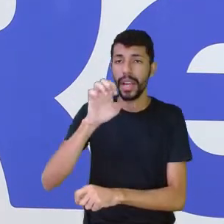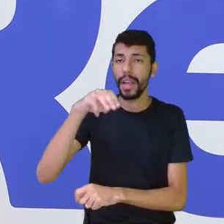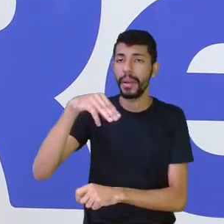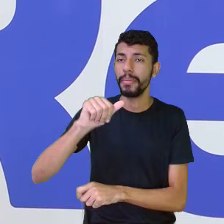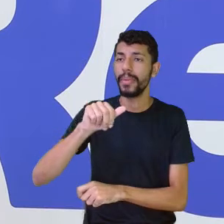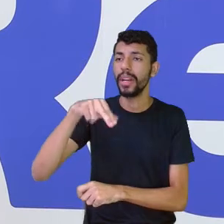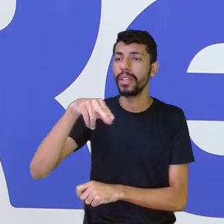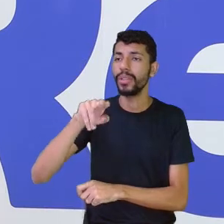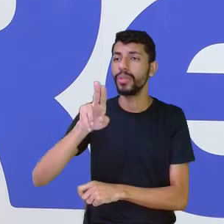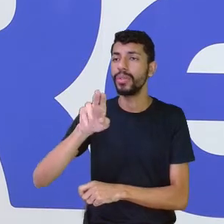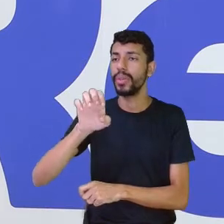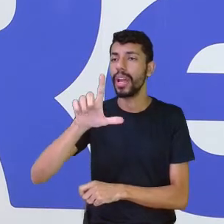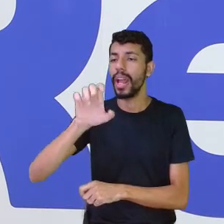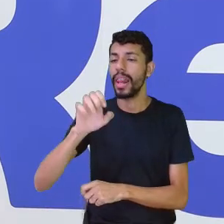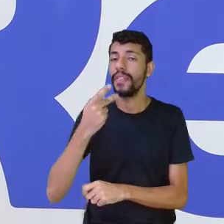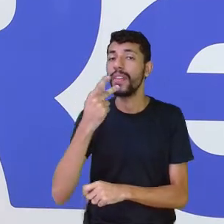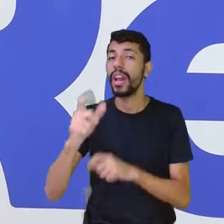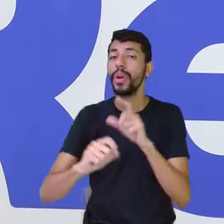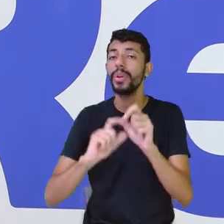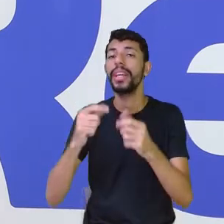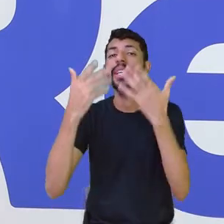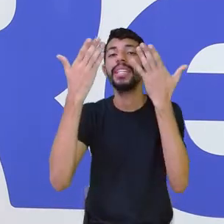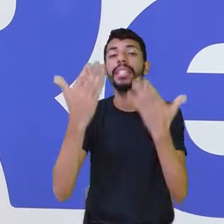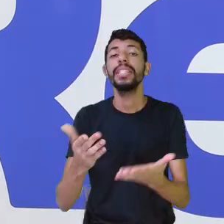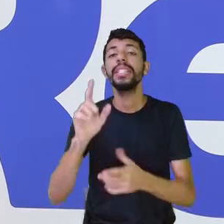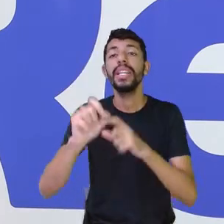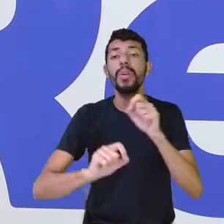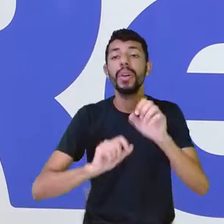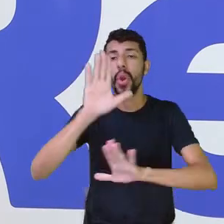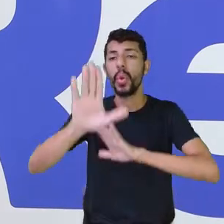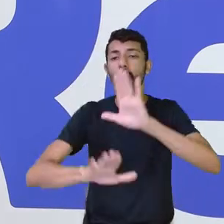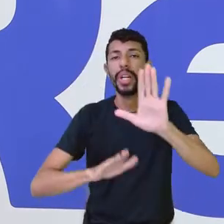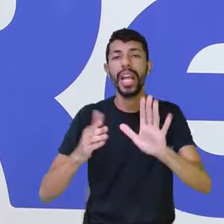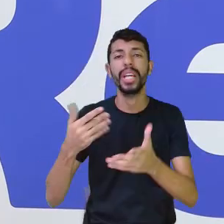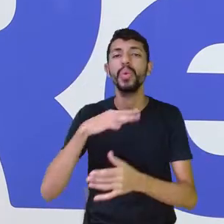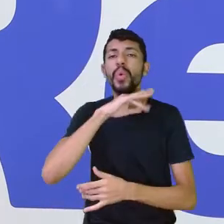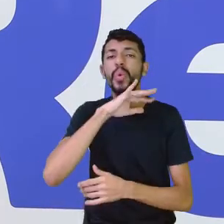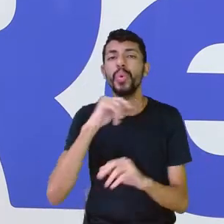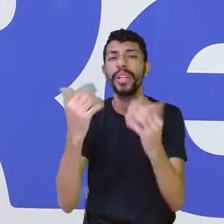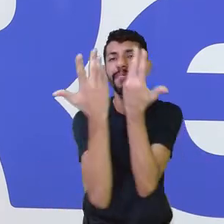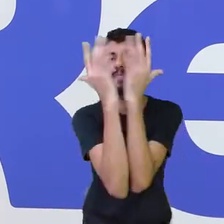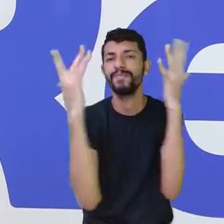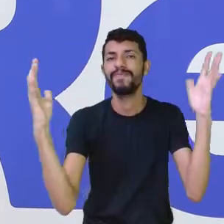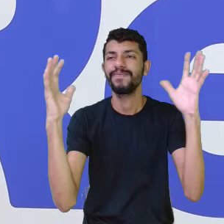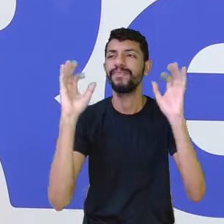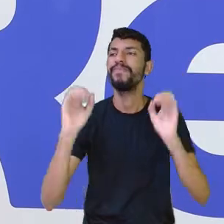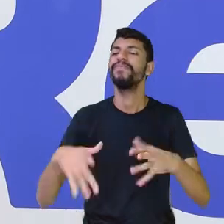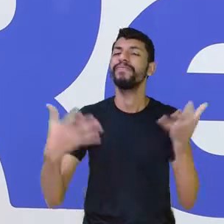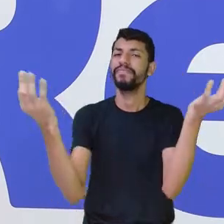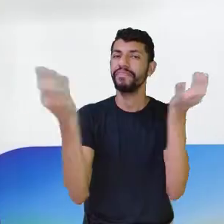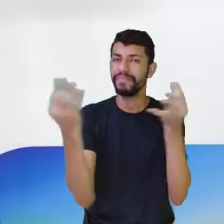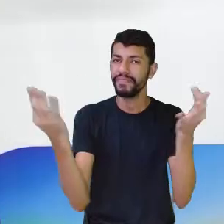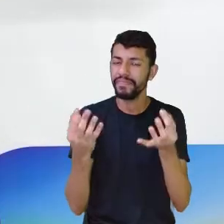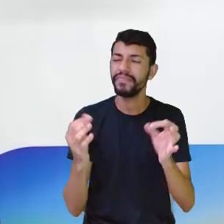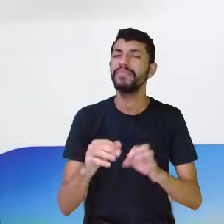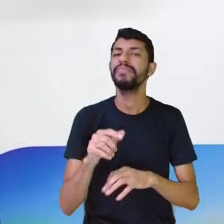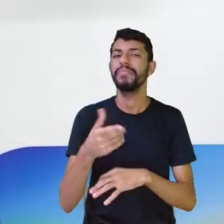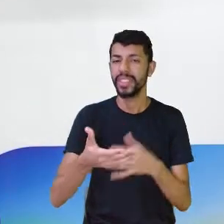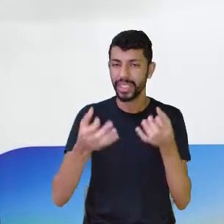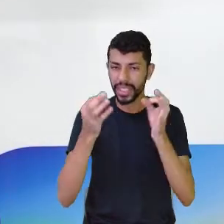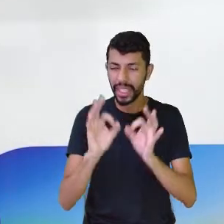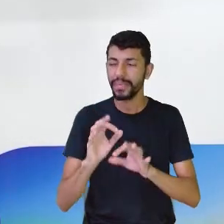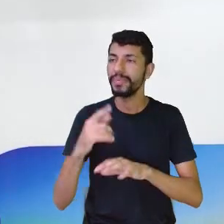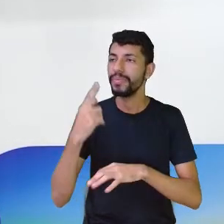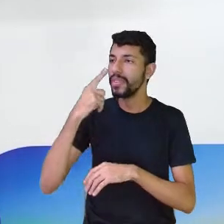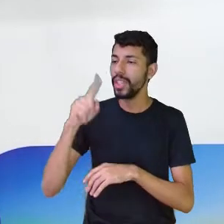é um mau cuidado com o meio ambiente. Perfeitamente. Está corretíssima. Pois é, nós estamos no